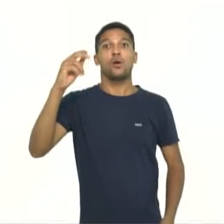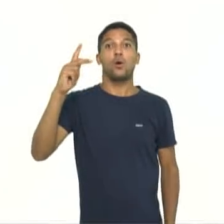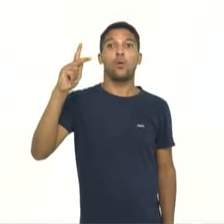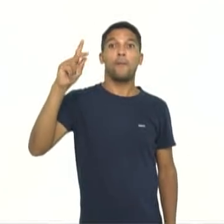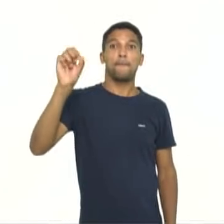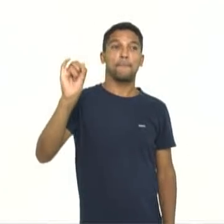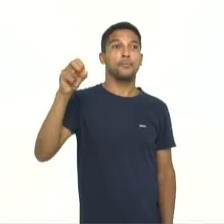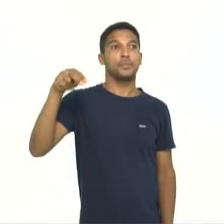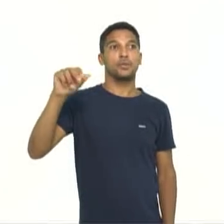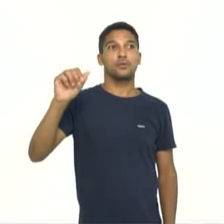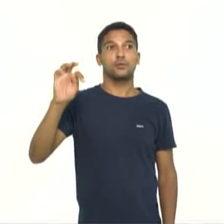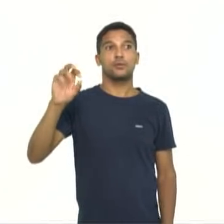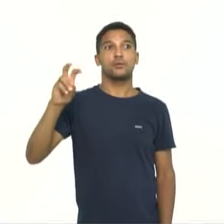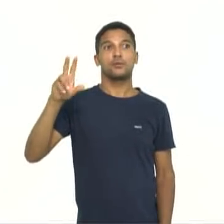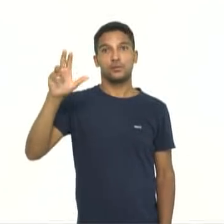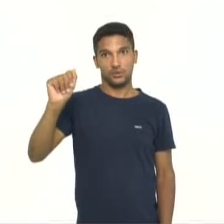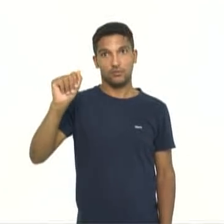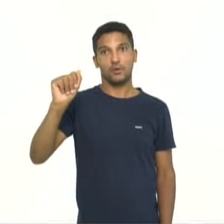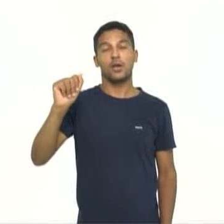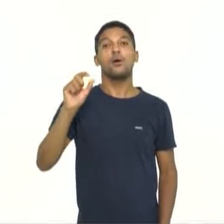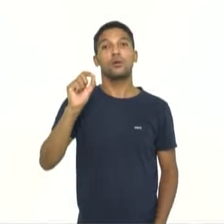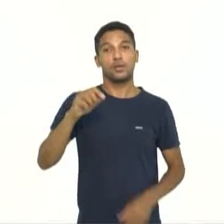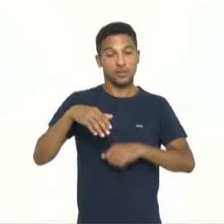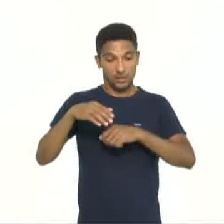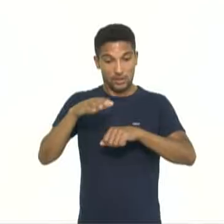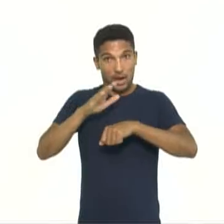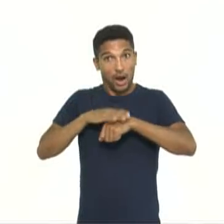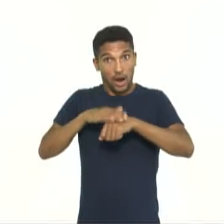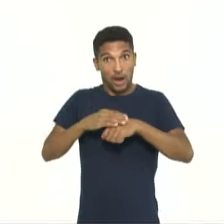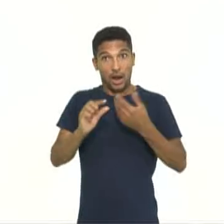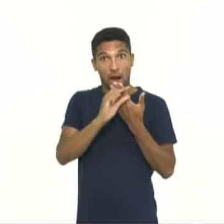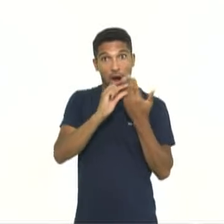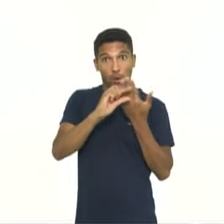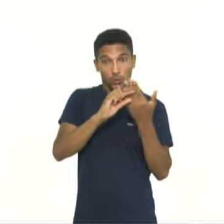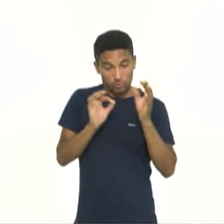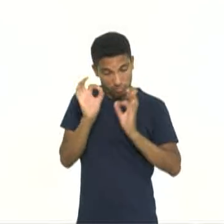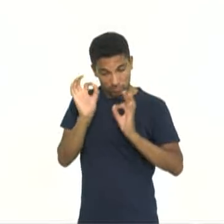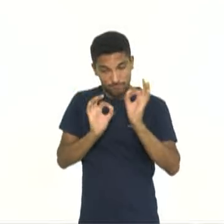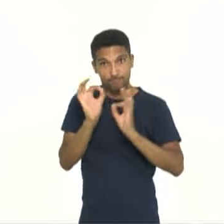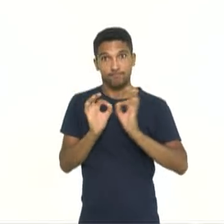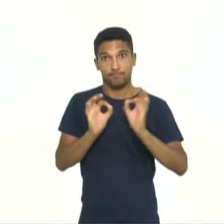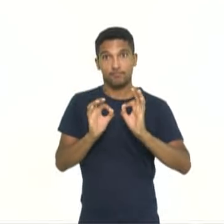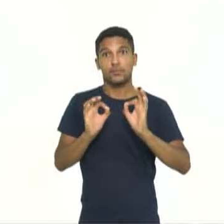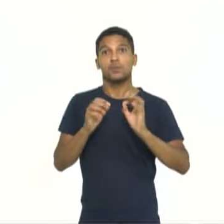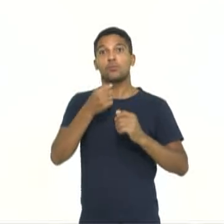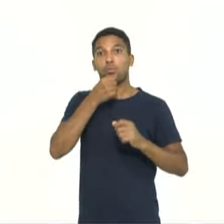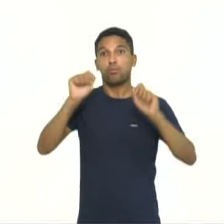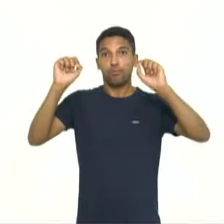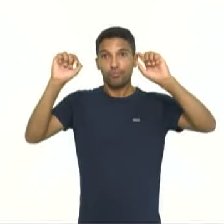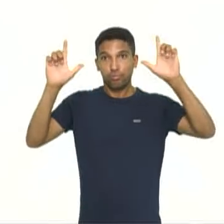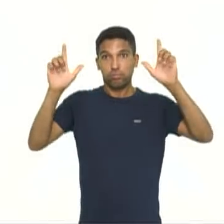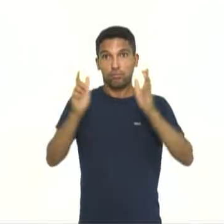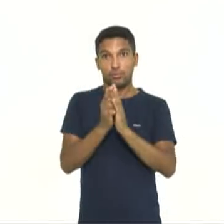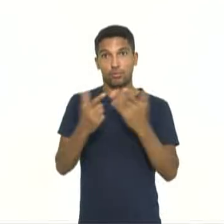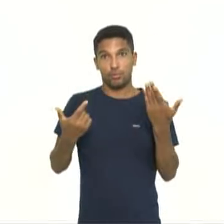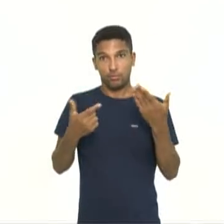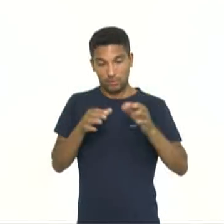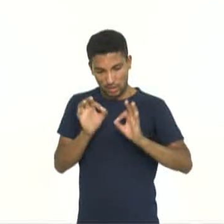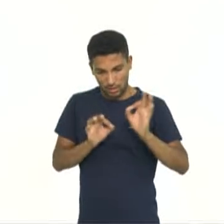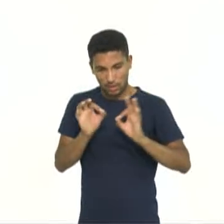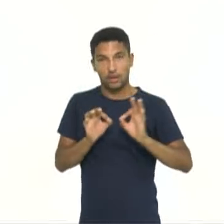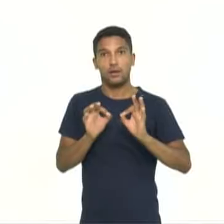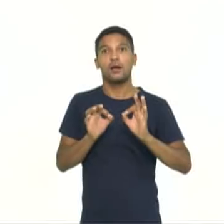nesse caso, há uma subjetividade ali no texto, ou seja, o autor, ele traz ali os elementos daquilo que